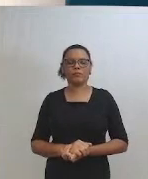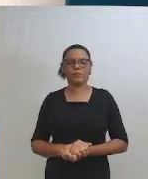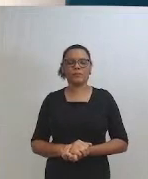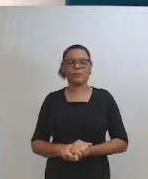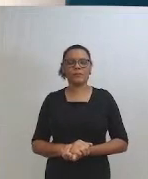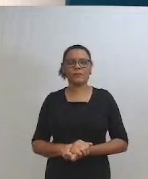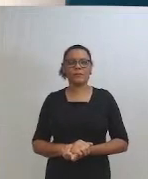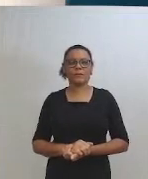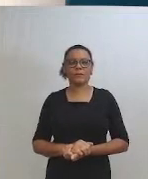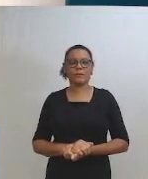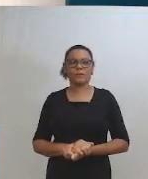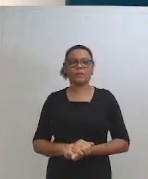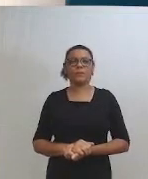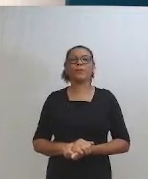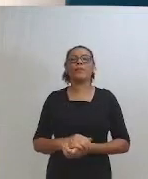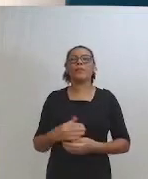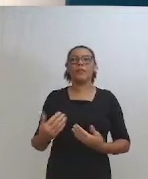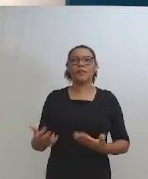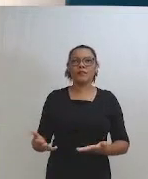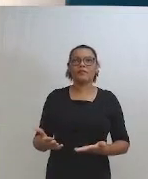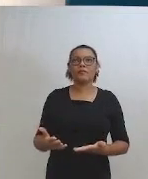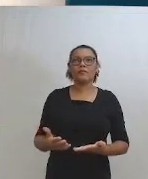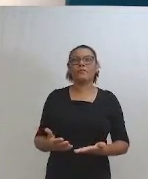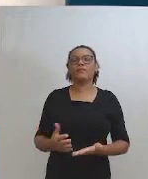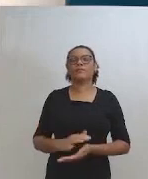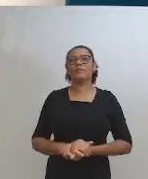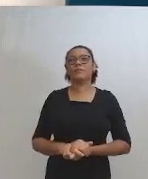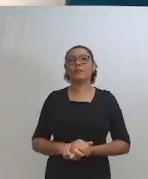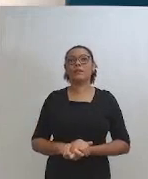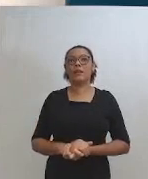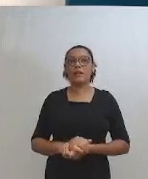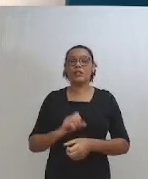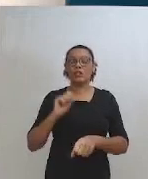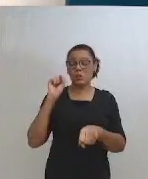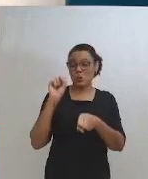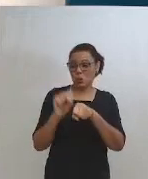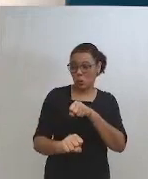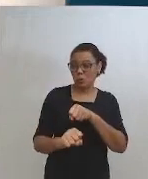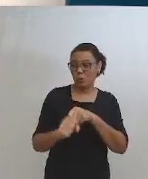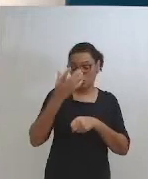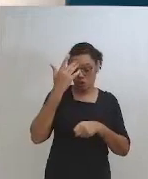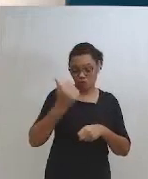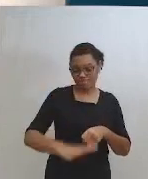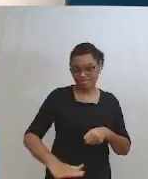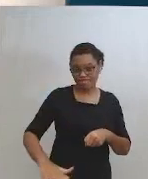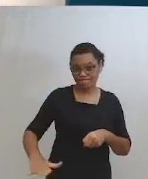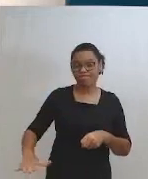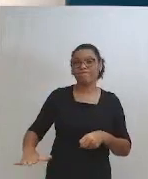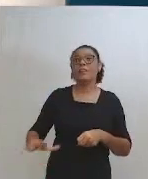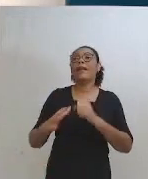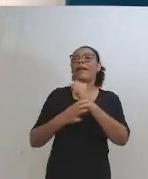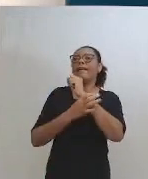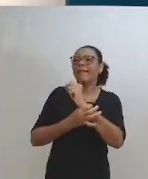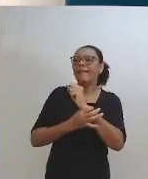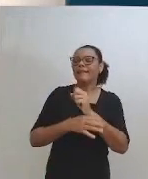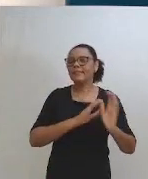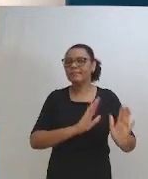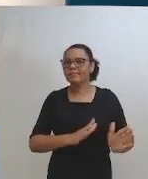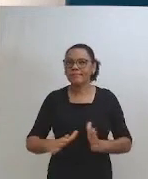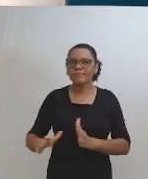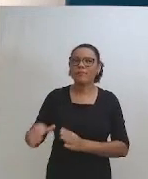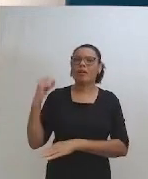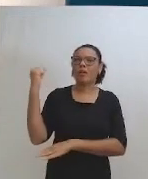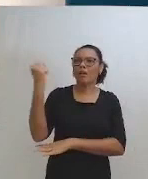Agravo regimental no habeas corpus, estupro de vulnerável, prisão preventiva, garantia da ordem pública, gravidade concreta das